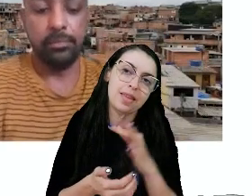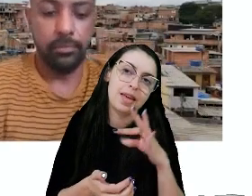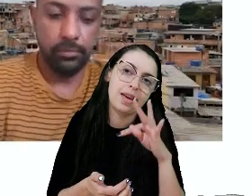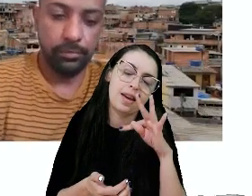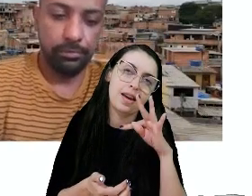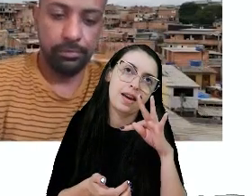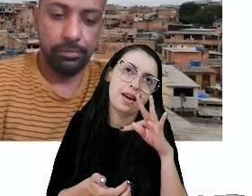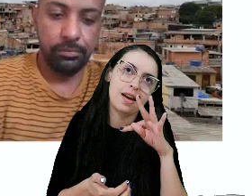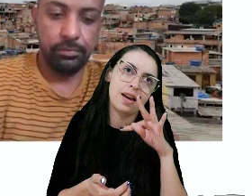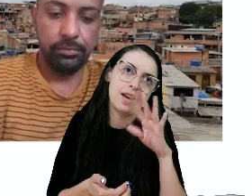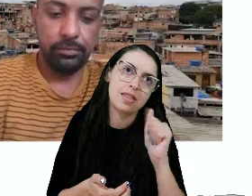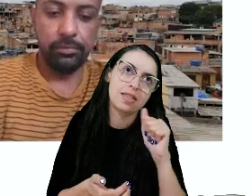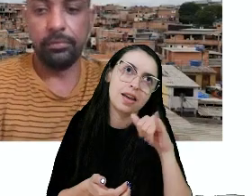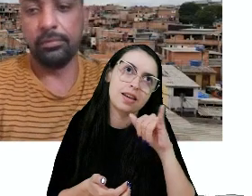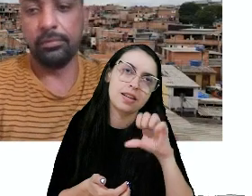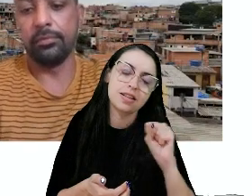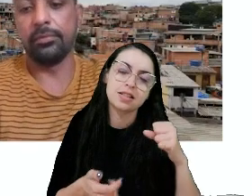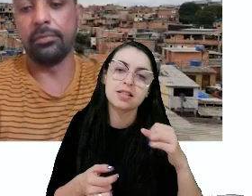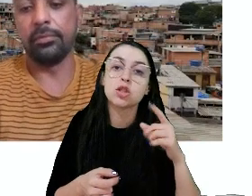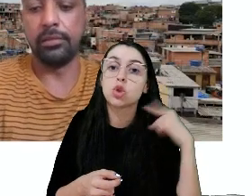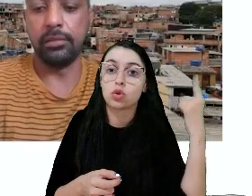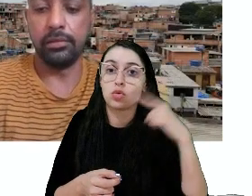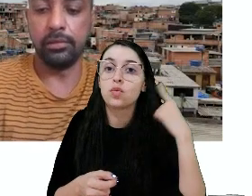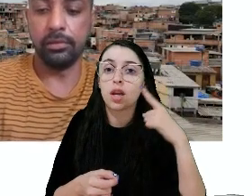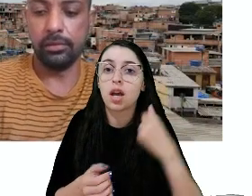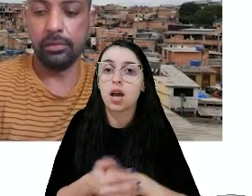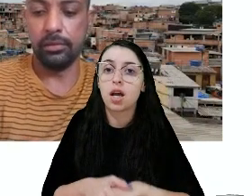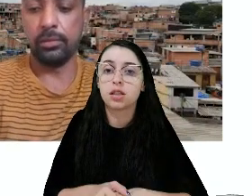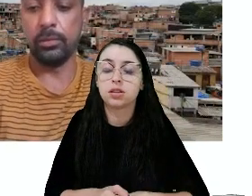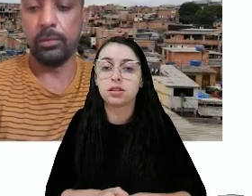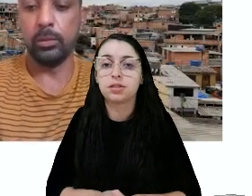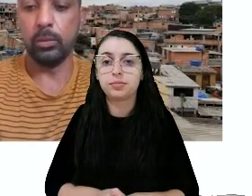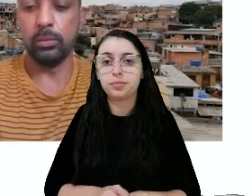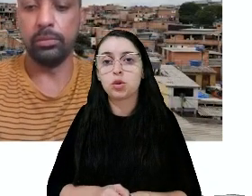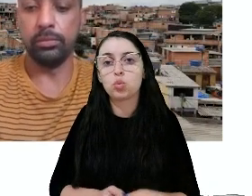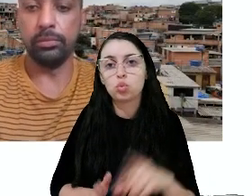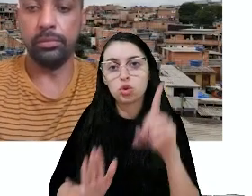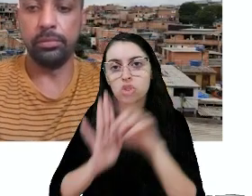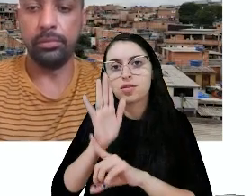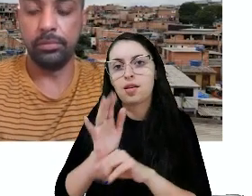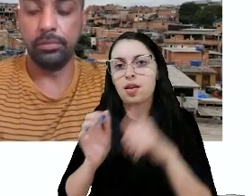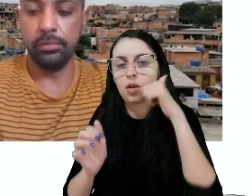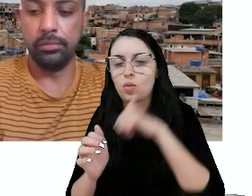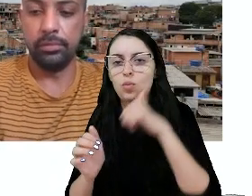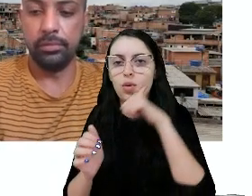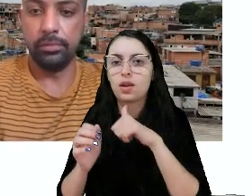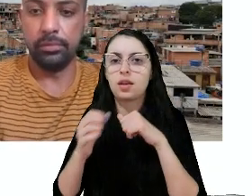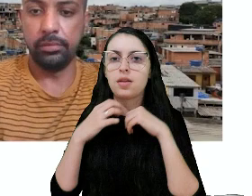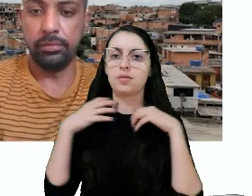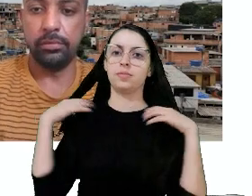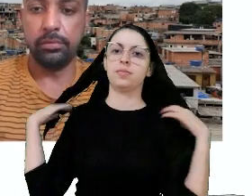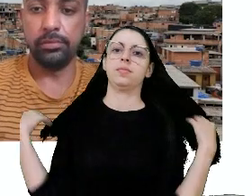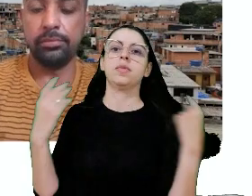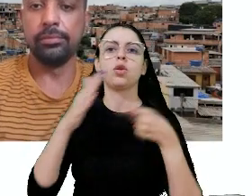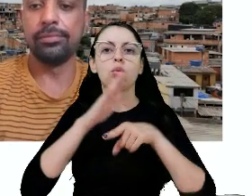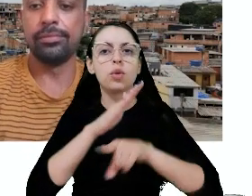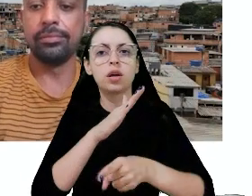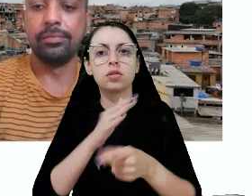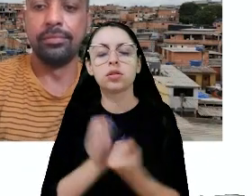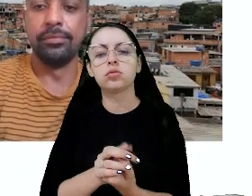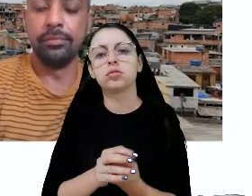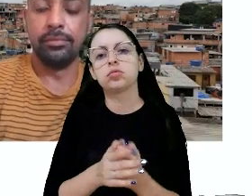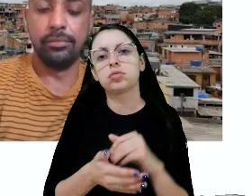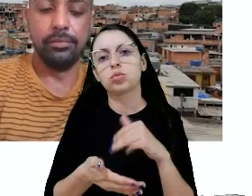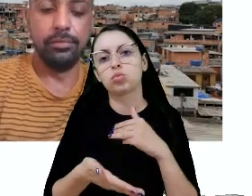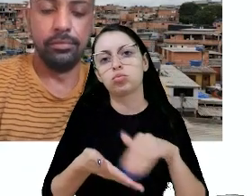para Thaís Perico. Ela é advogada, especializada em direitos da mulher, fundadora do